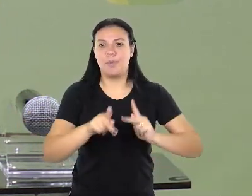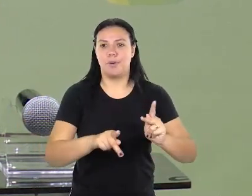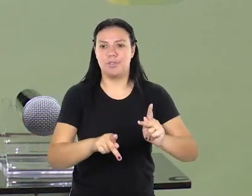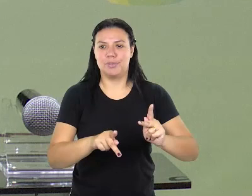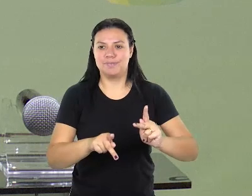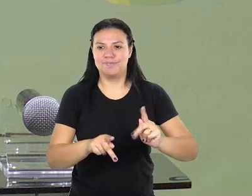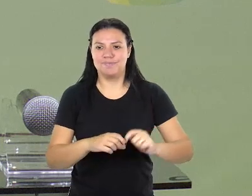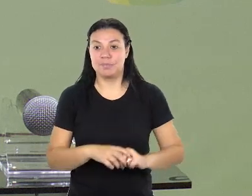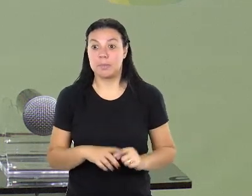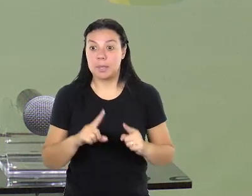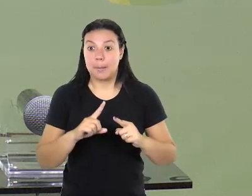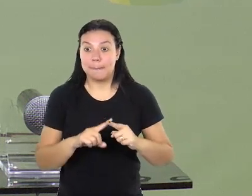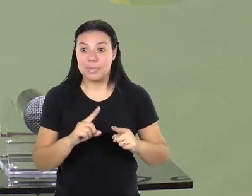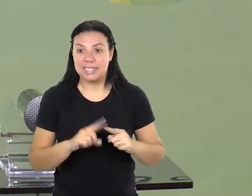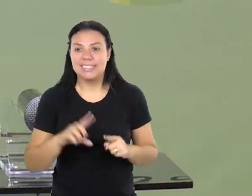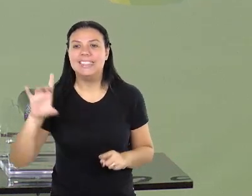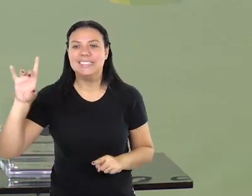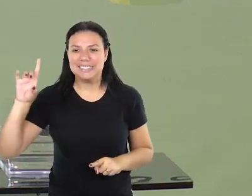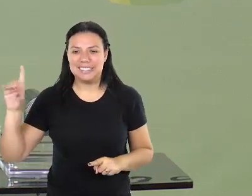Deus